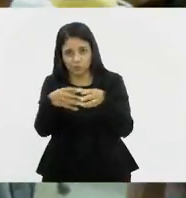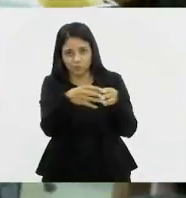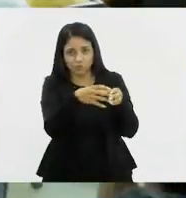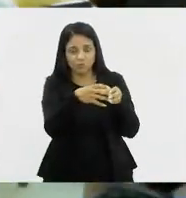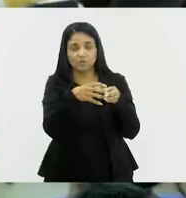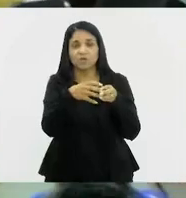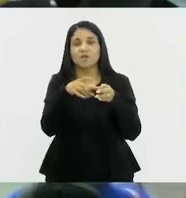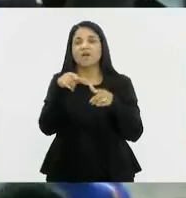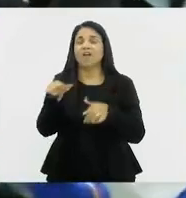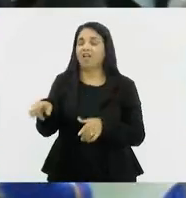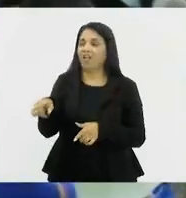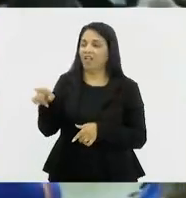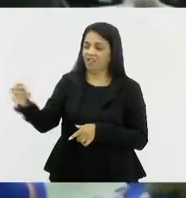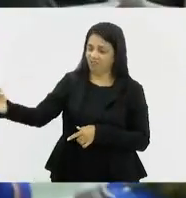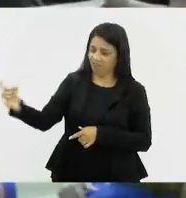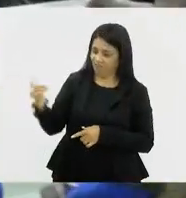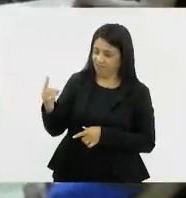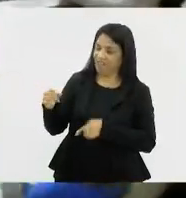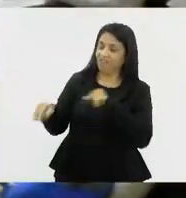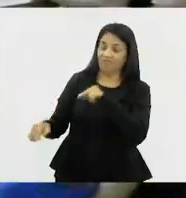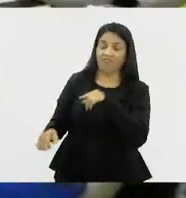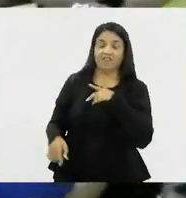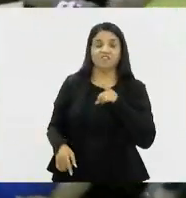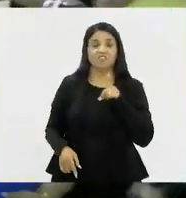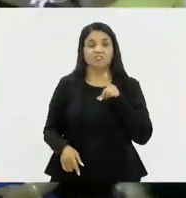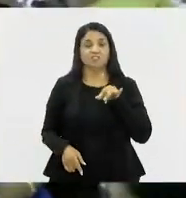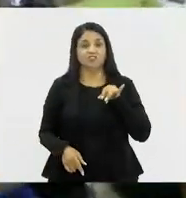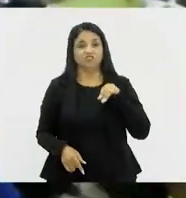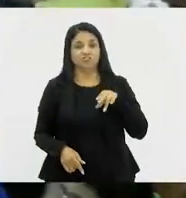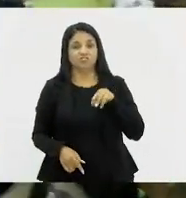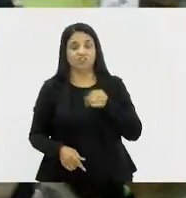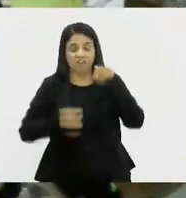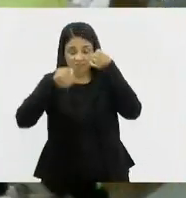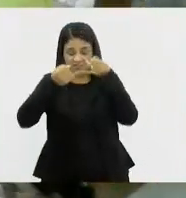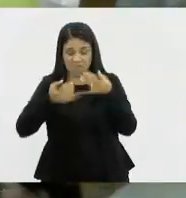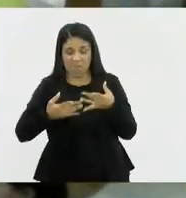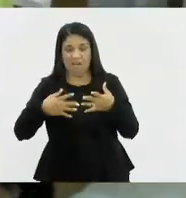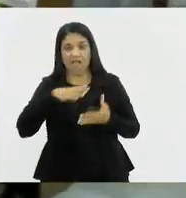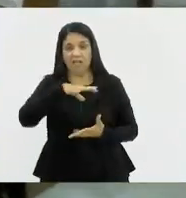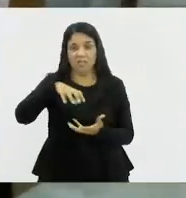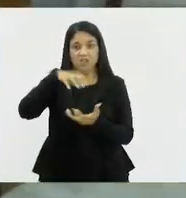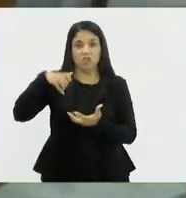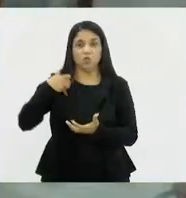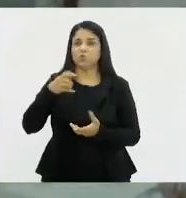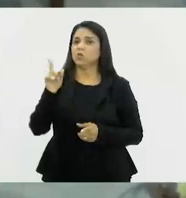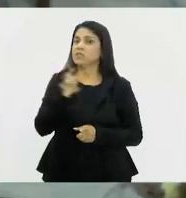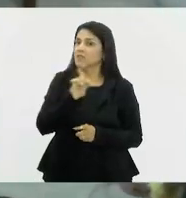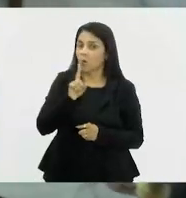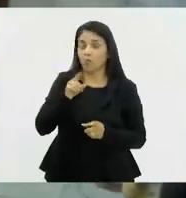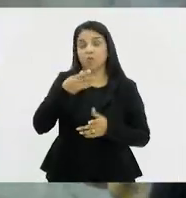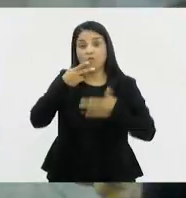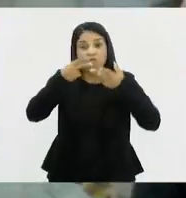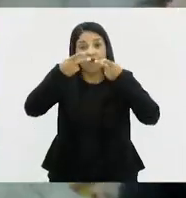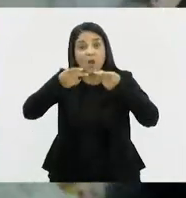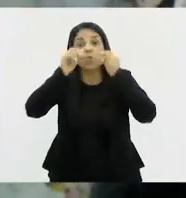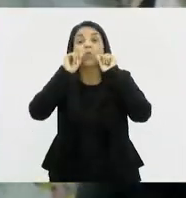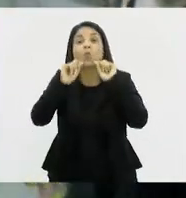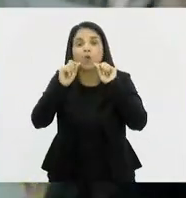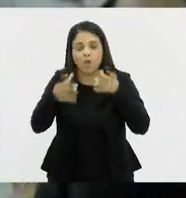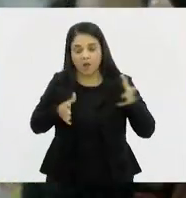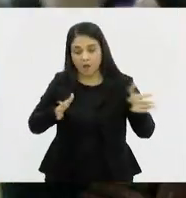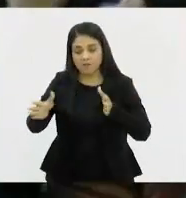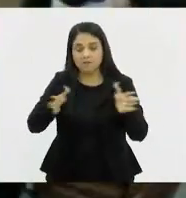lá vem a doutora Dina falar de idoso. Não, eu venho falar de acessibilidade, que depende de